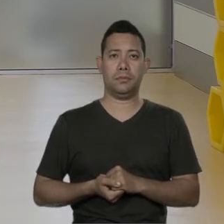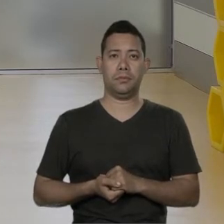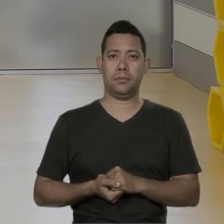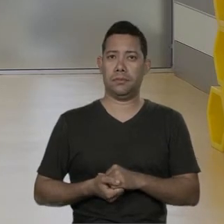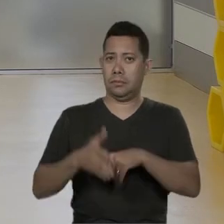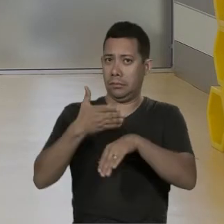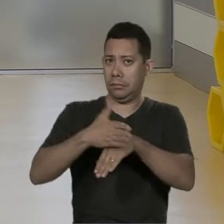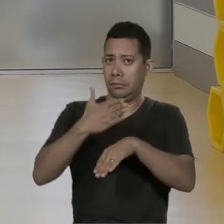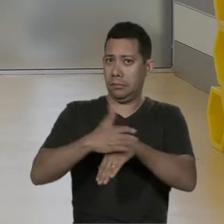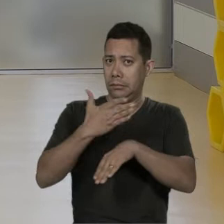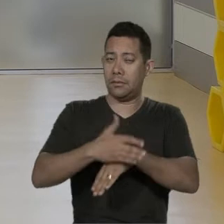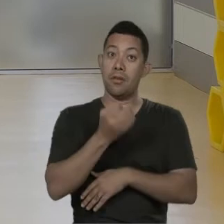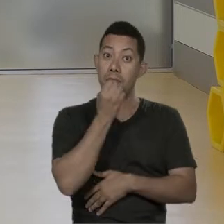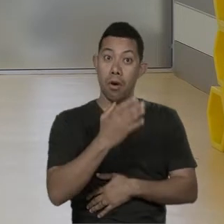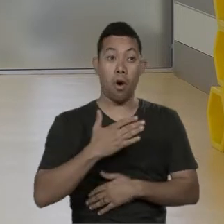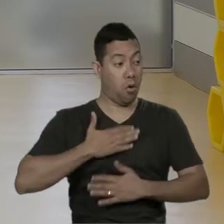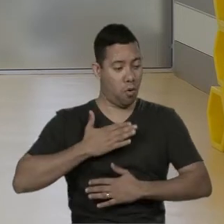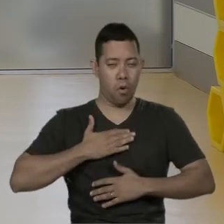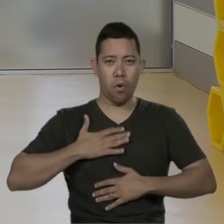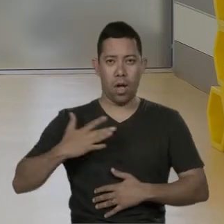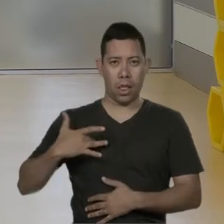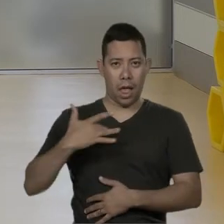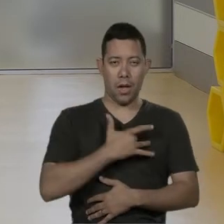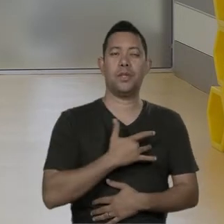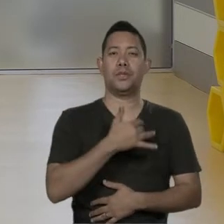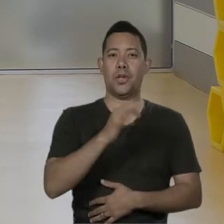Treino bom para pegar condicionamento físico,